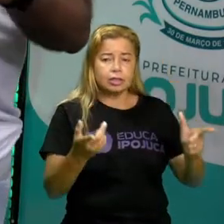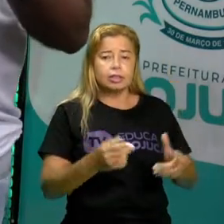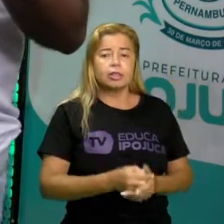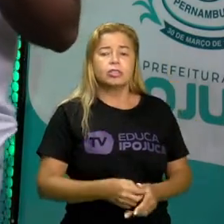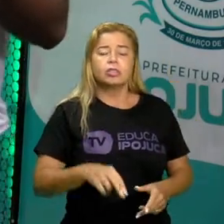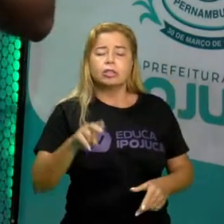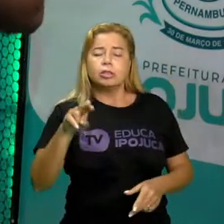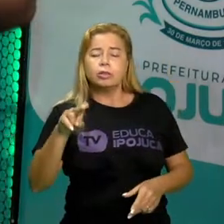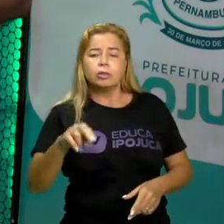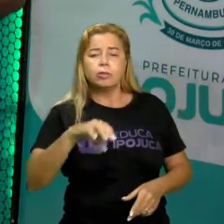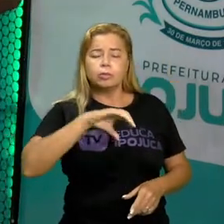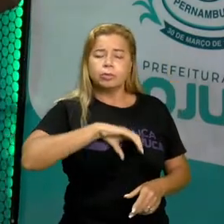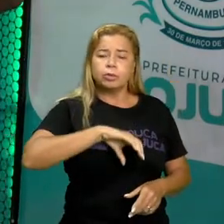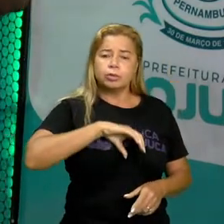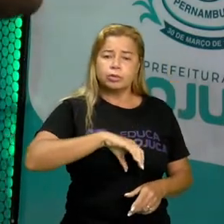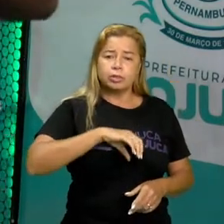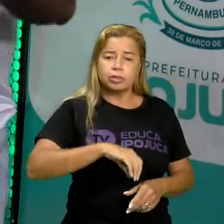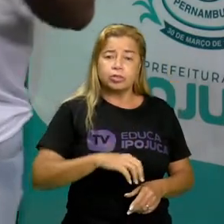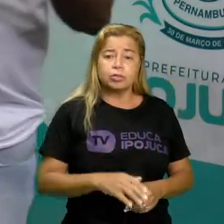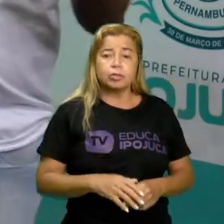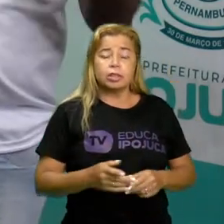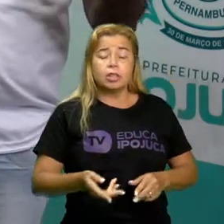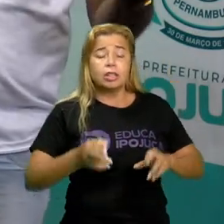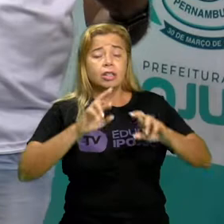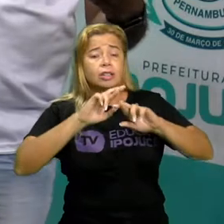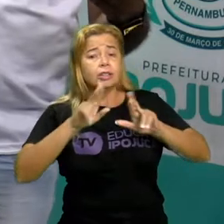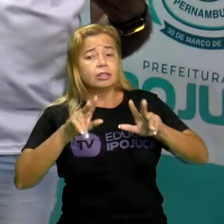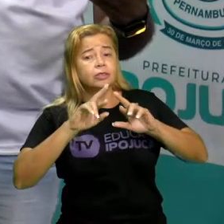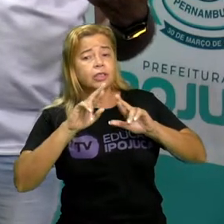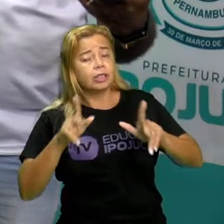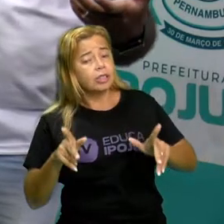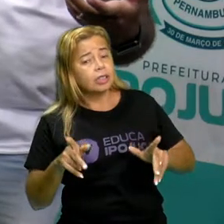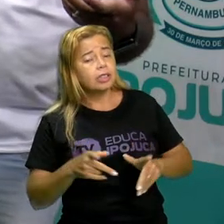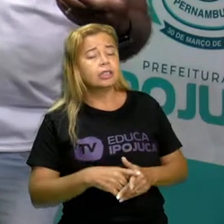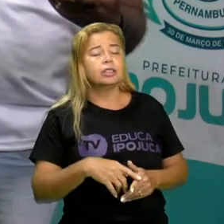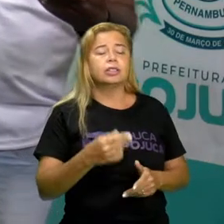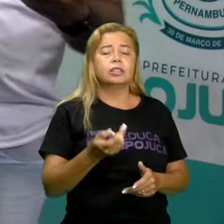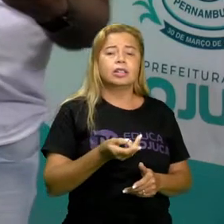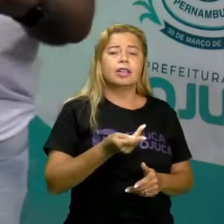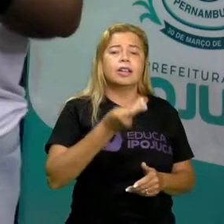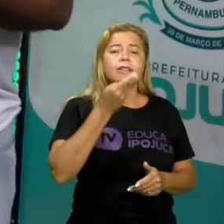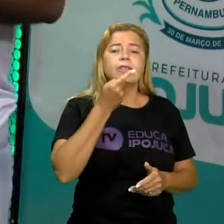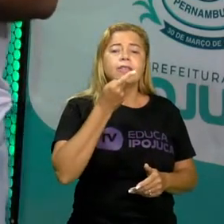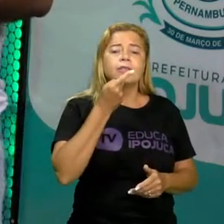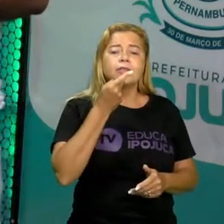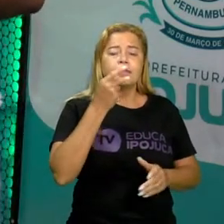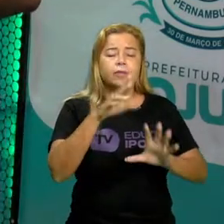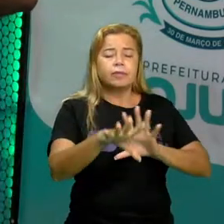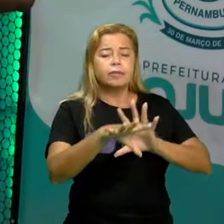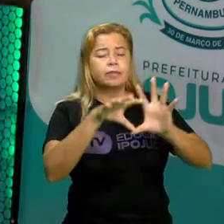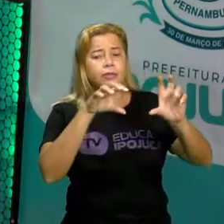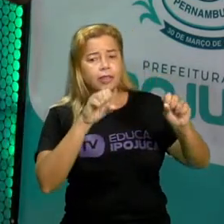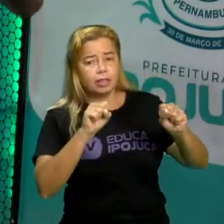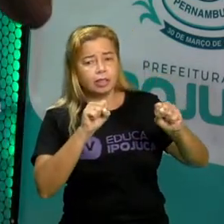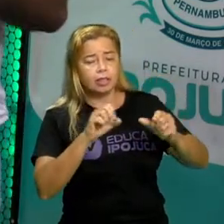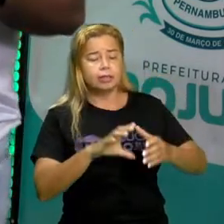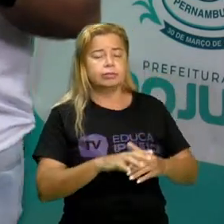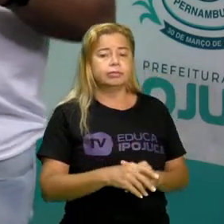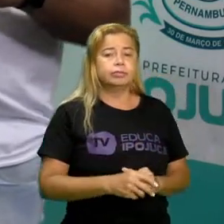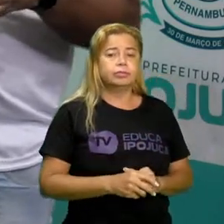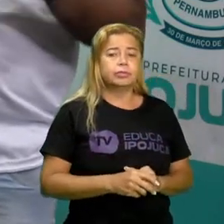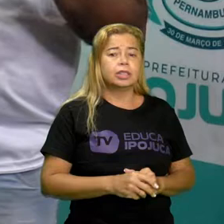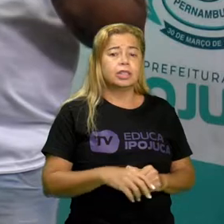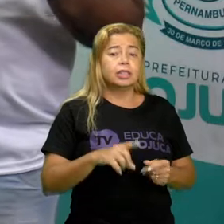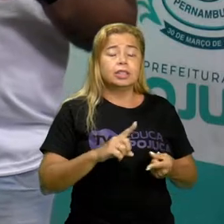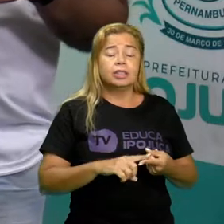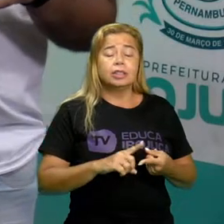é a pronúncia. Ao invés de eu falar A, por exemplo, eu vou falar E. E temos outras